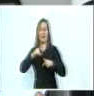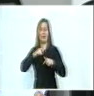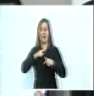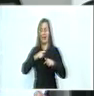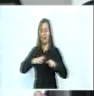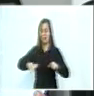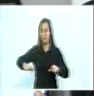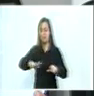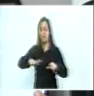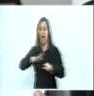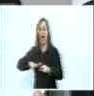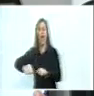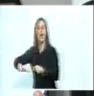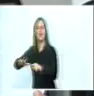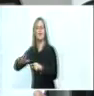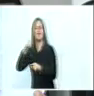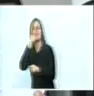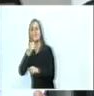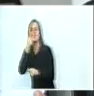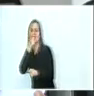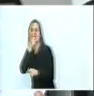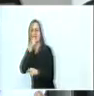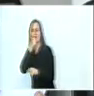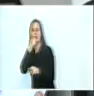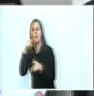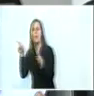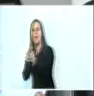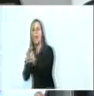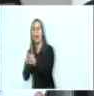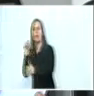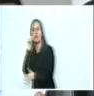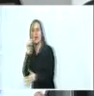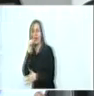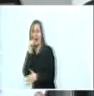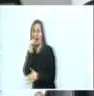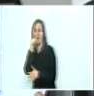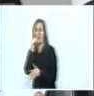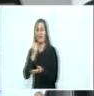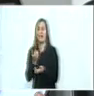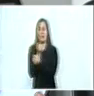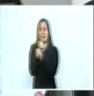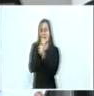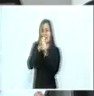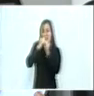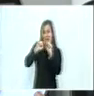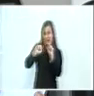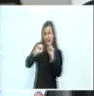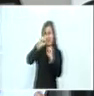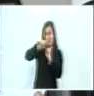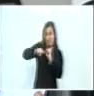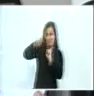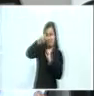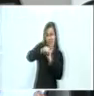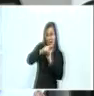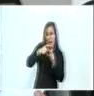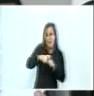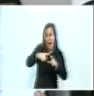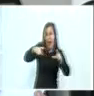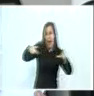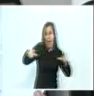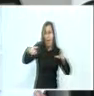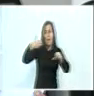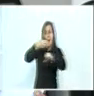ocupações consideradas femininas, impedindo-a ainda de ter a maior participação em